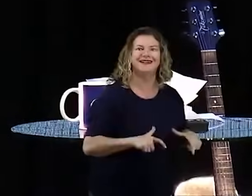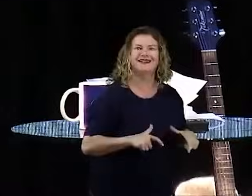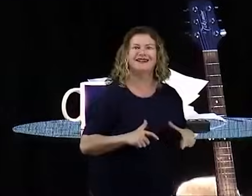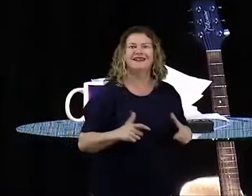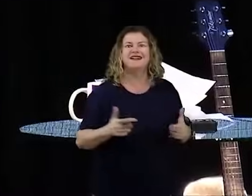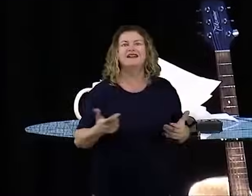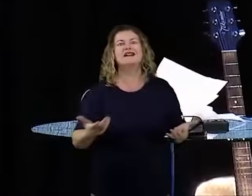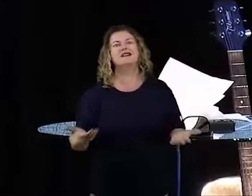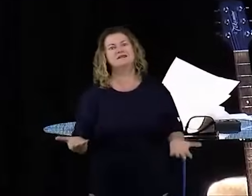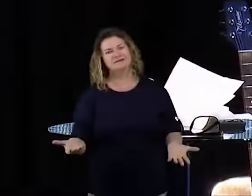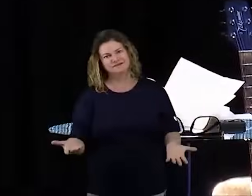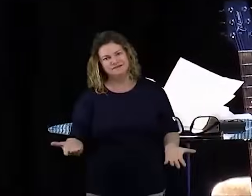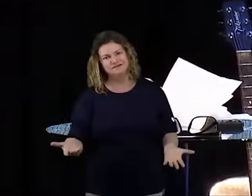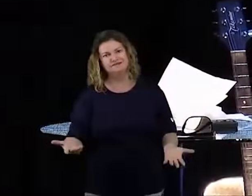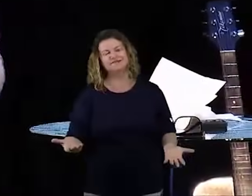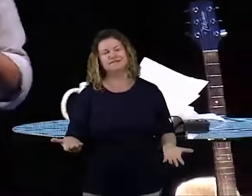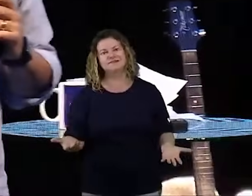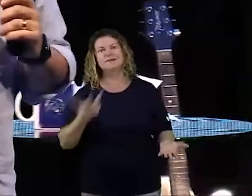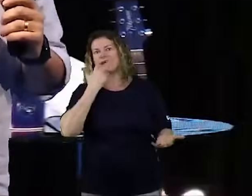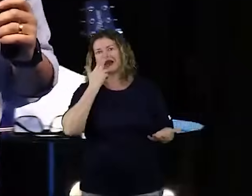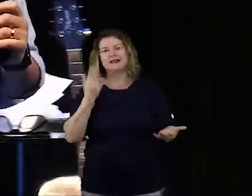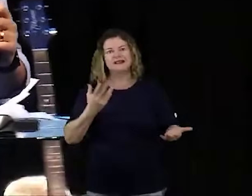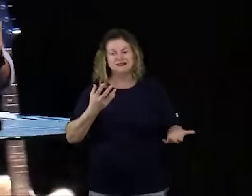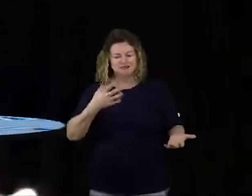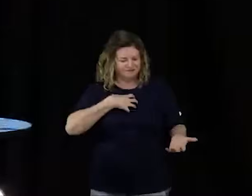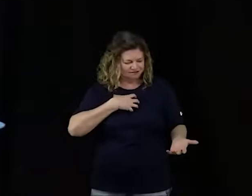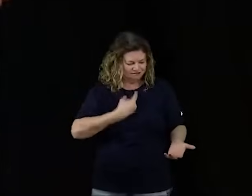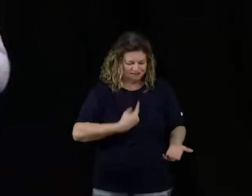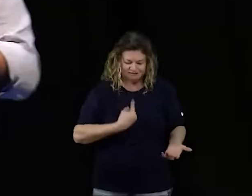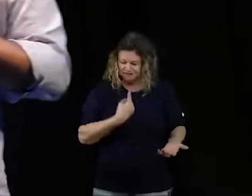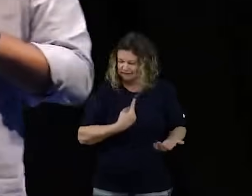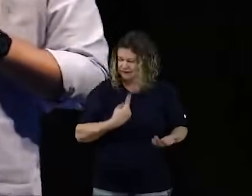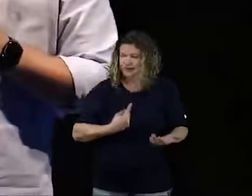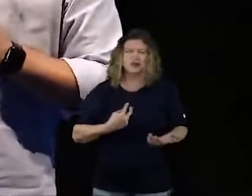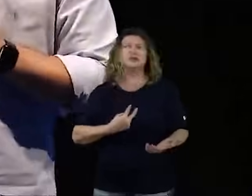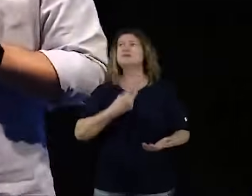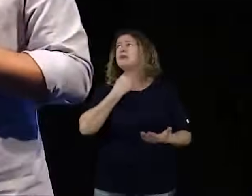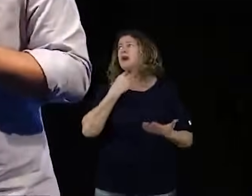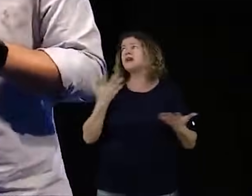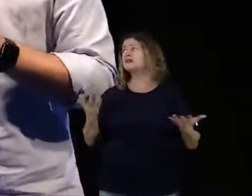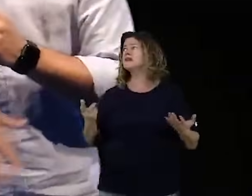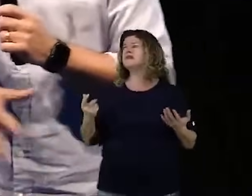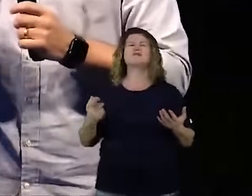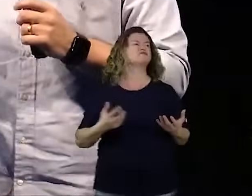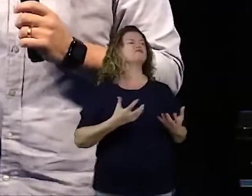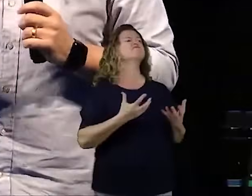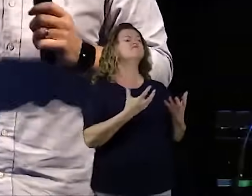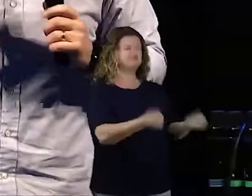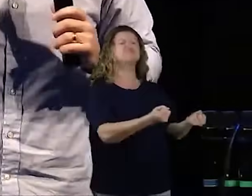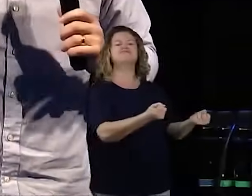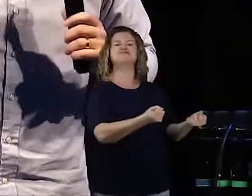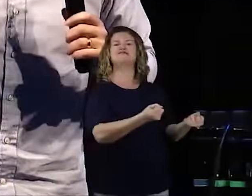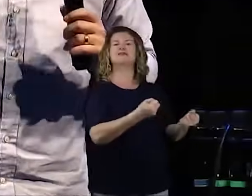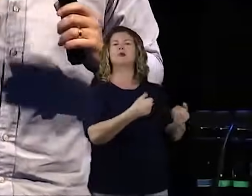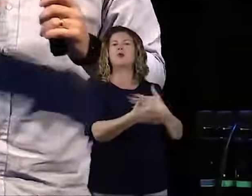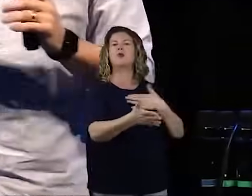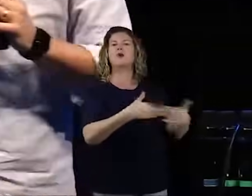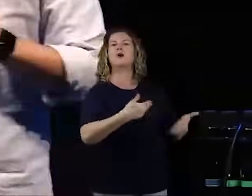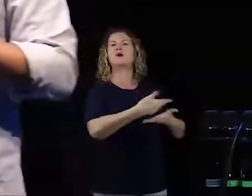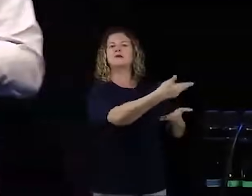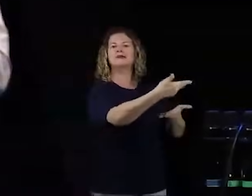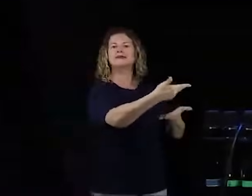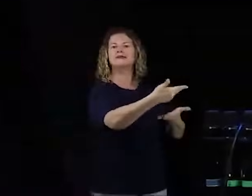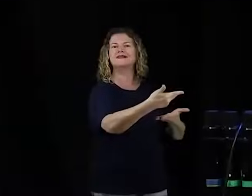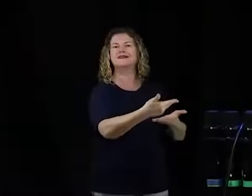é justo viver uma vida do jeito que eu tô vivendo então eu entro em qualquer e e pro